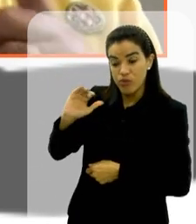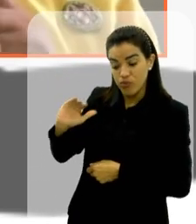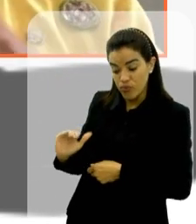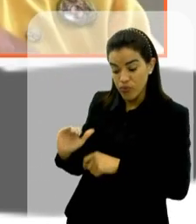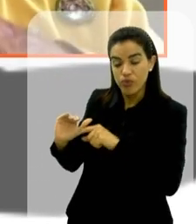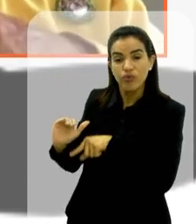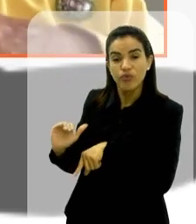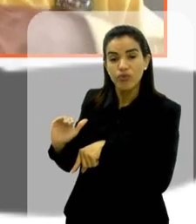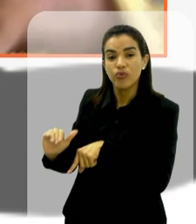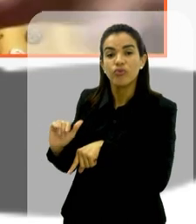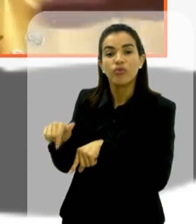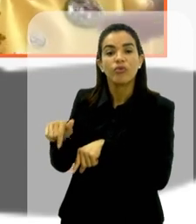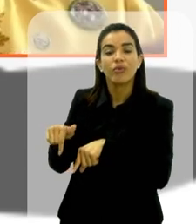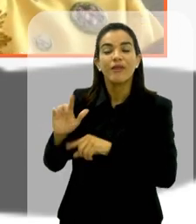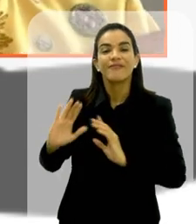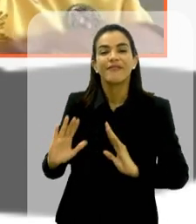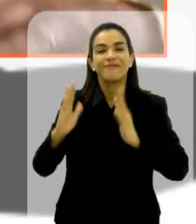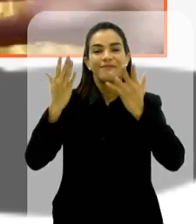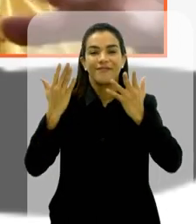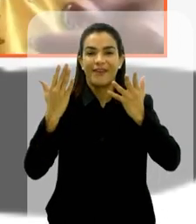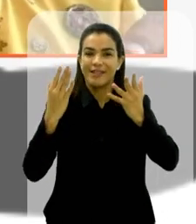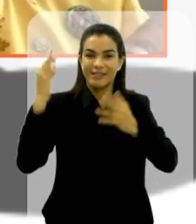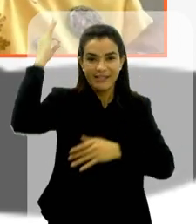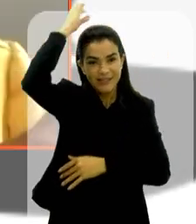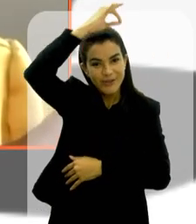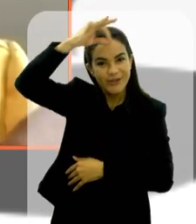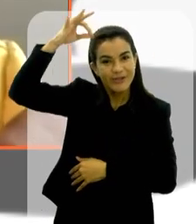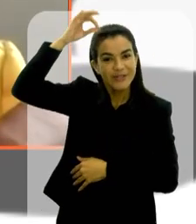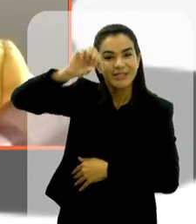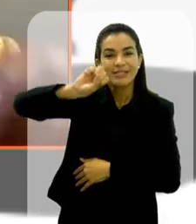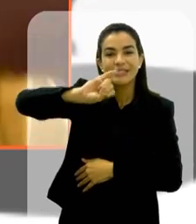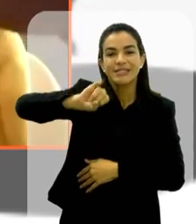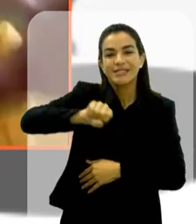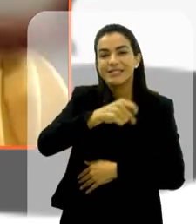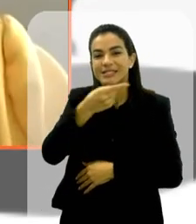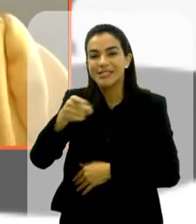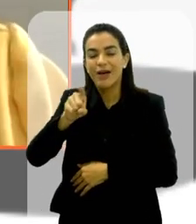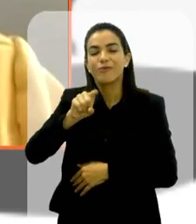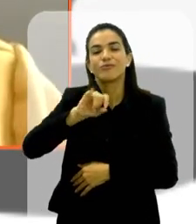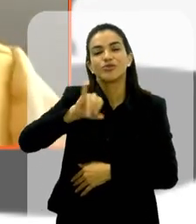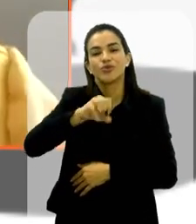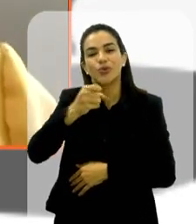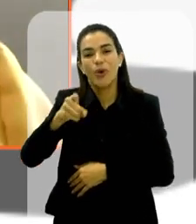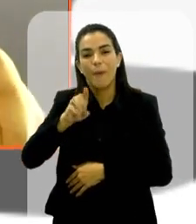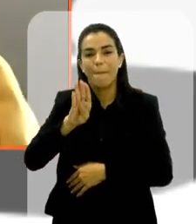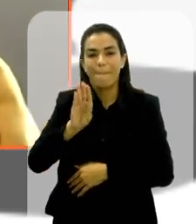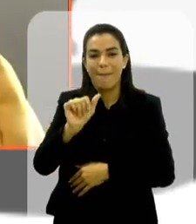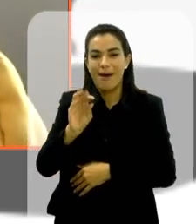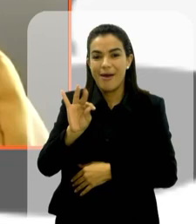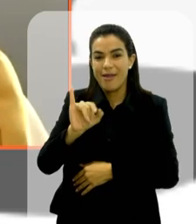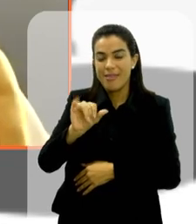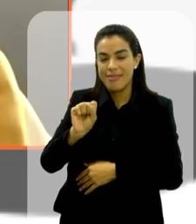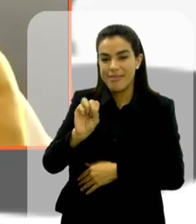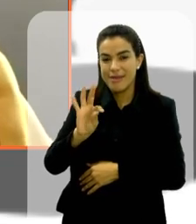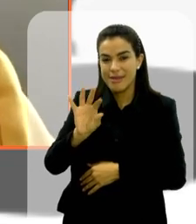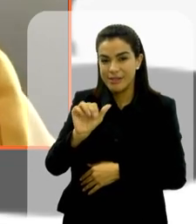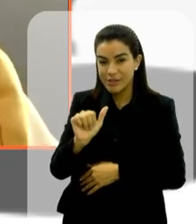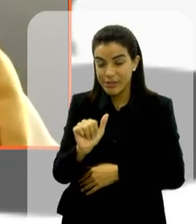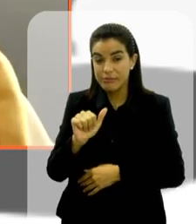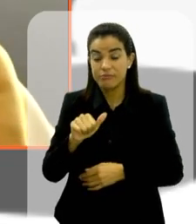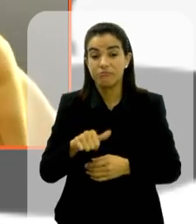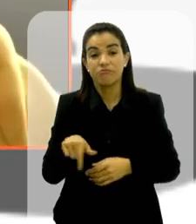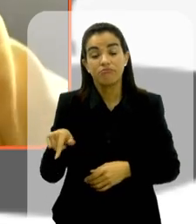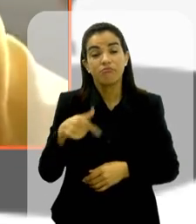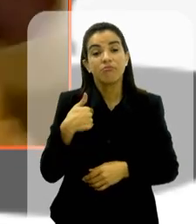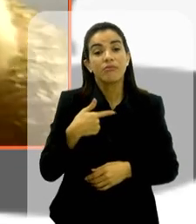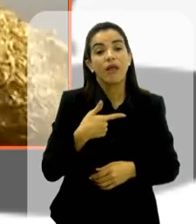Esse menino estava na festa de São João Batista. Lá. E Anchieta foi convidado, ele estava indo do Rio